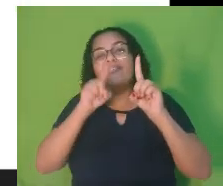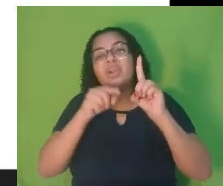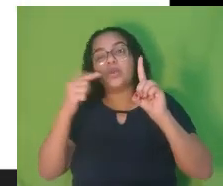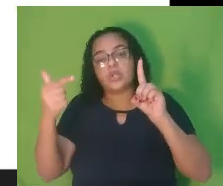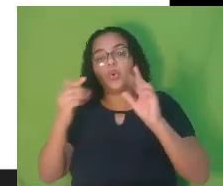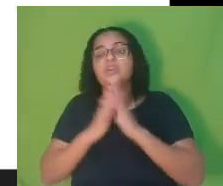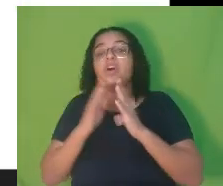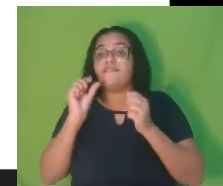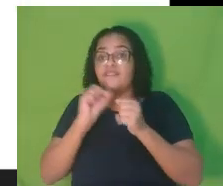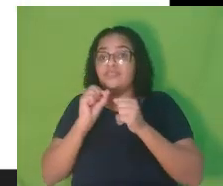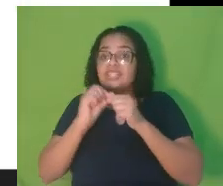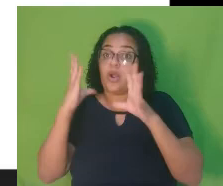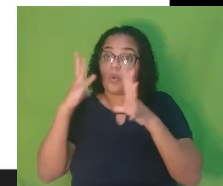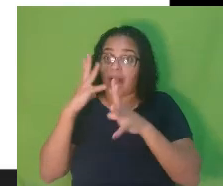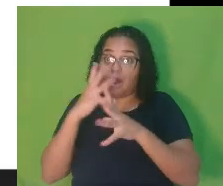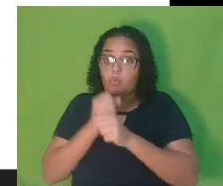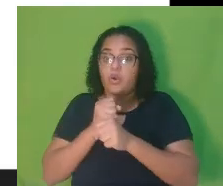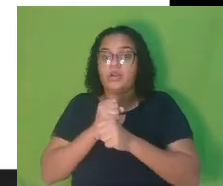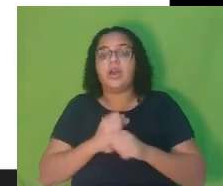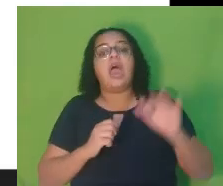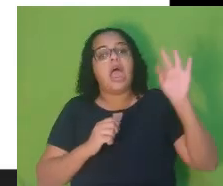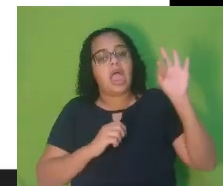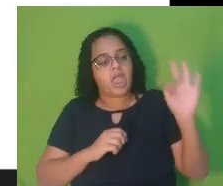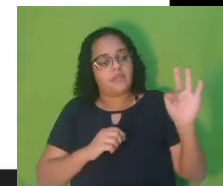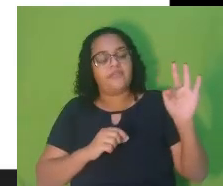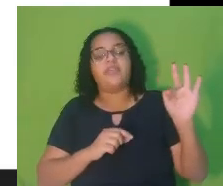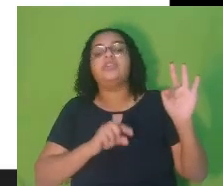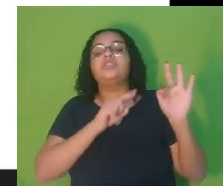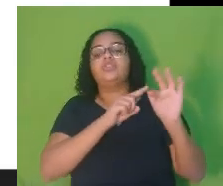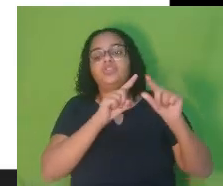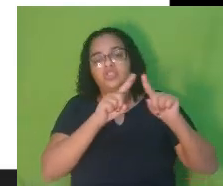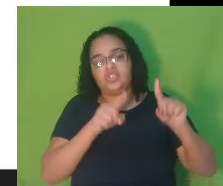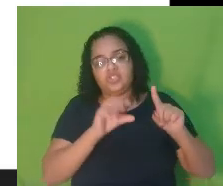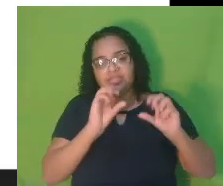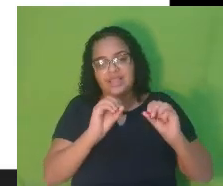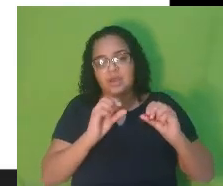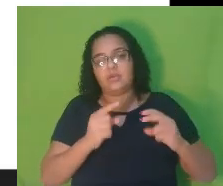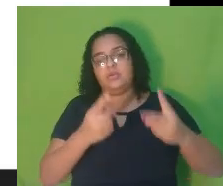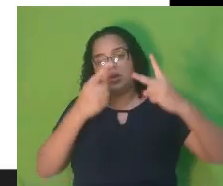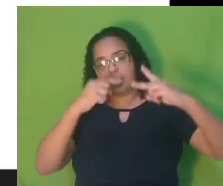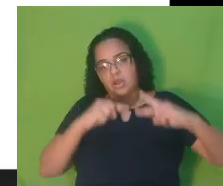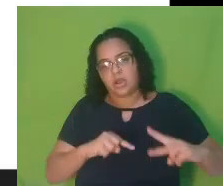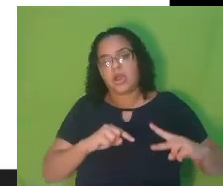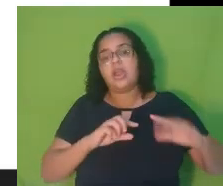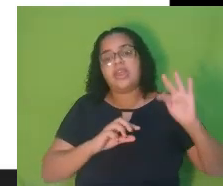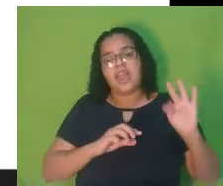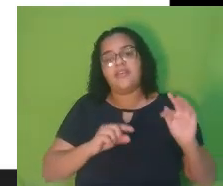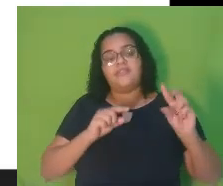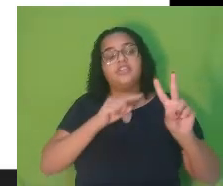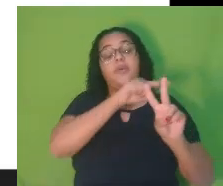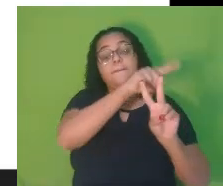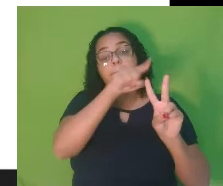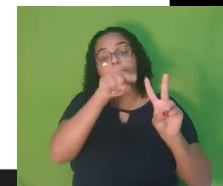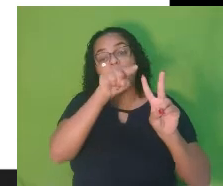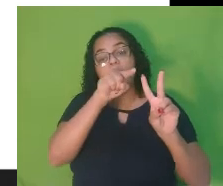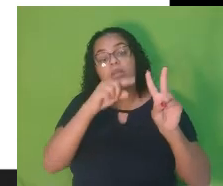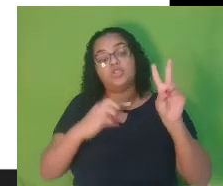O que vamos fazer é calcular f de 0 e f de π sobre 4.